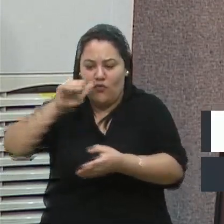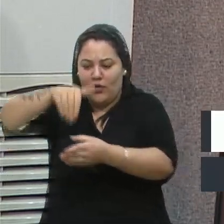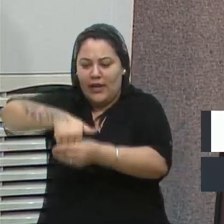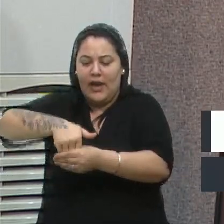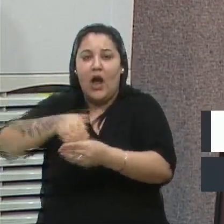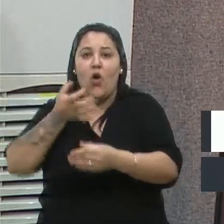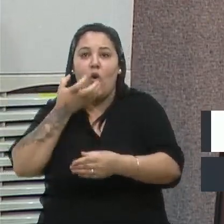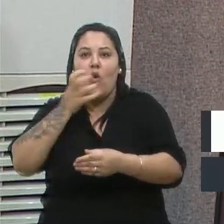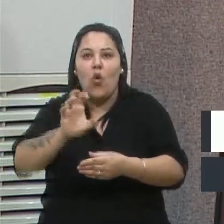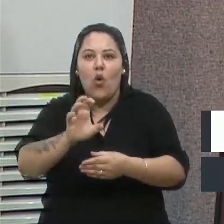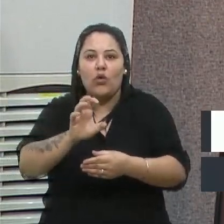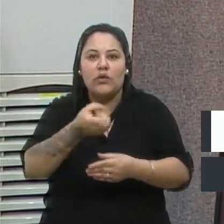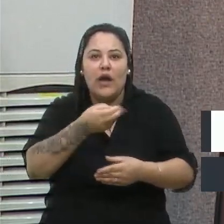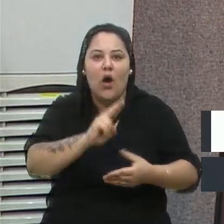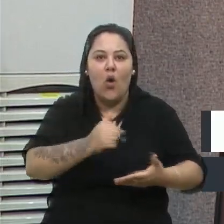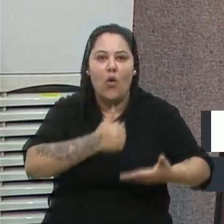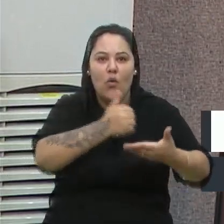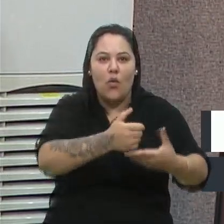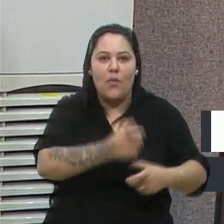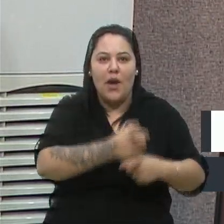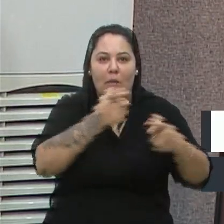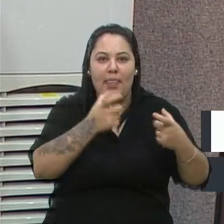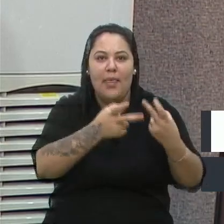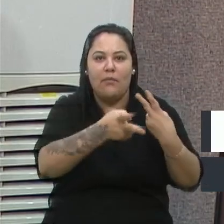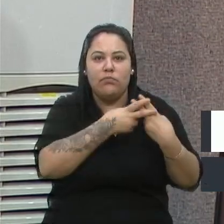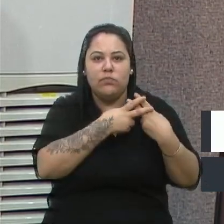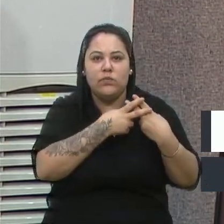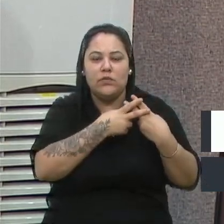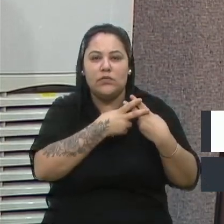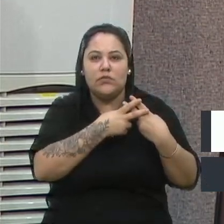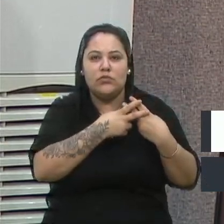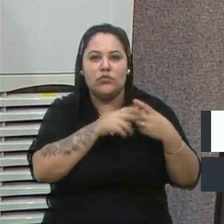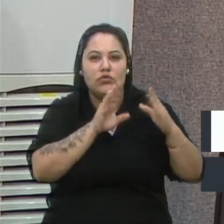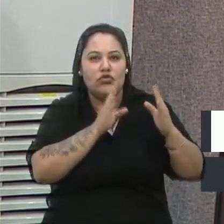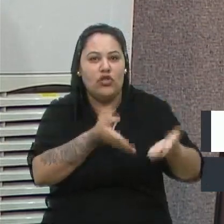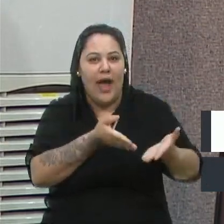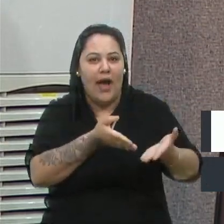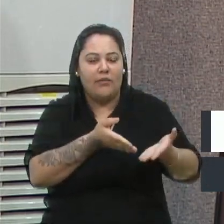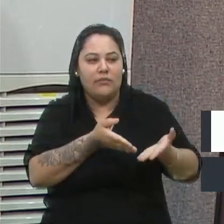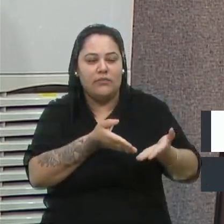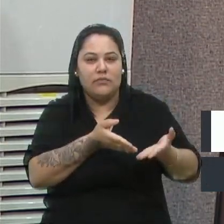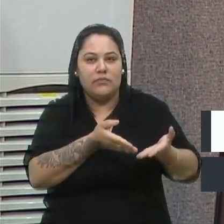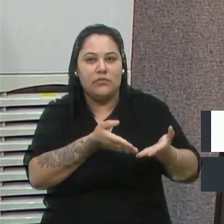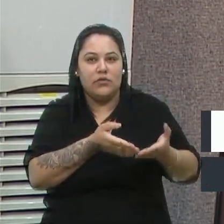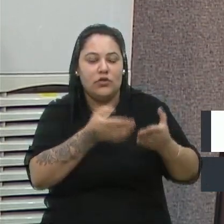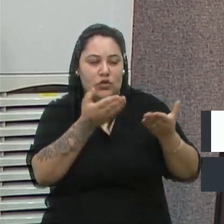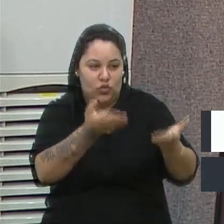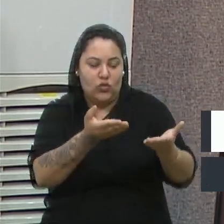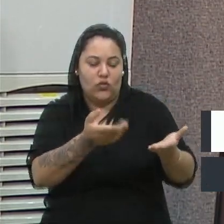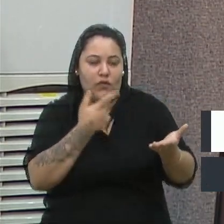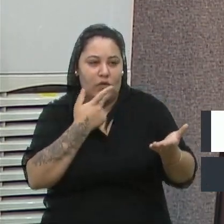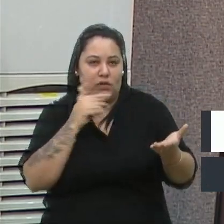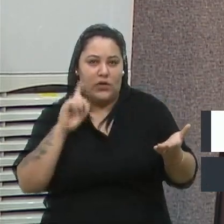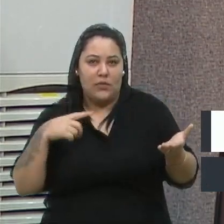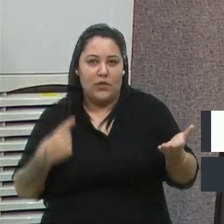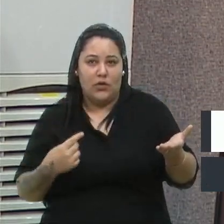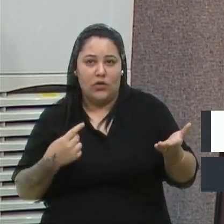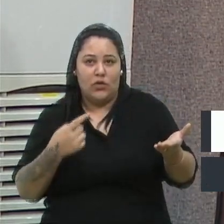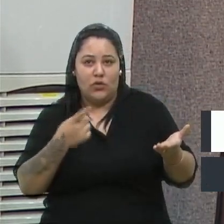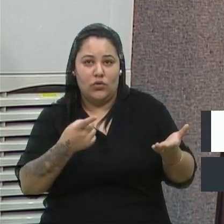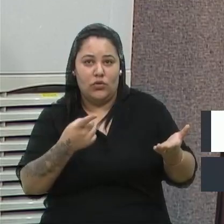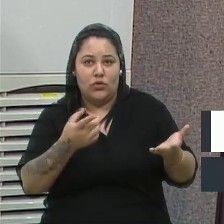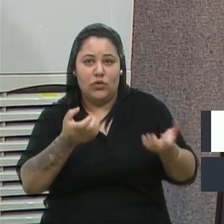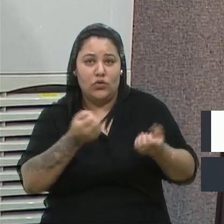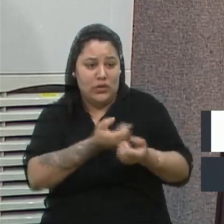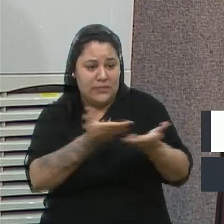contra ou a favor do aumento das penas? Já que tu é a favor do que a deputada, como ela votou, ou é contra? Eu dou espaço para você